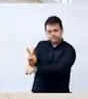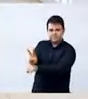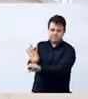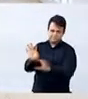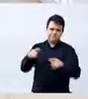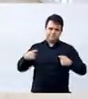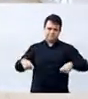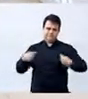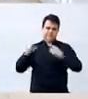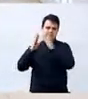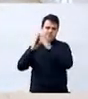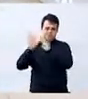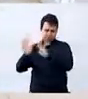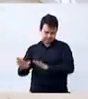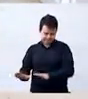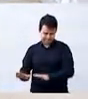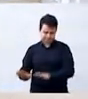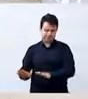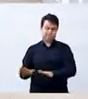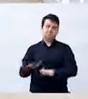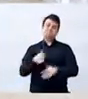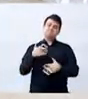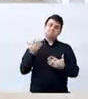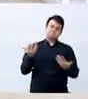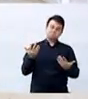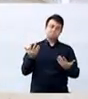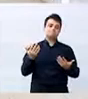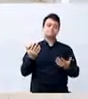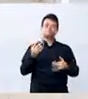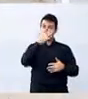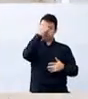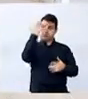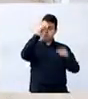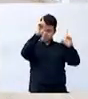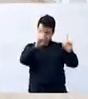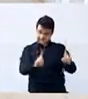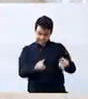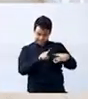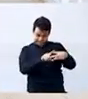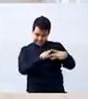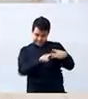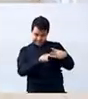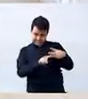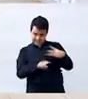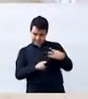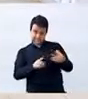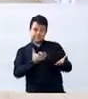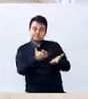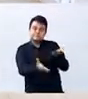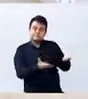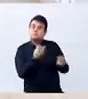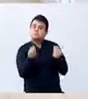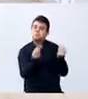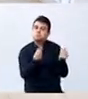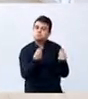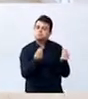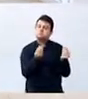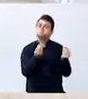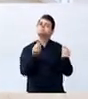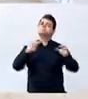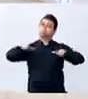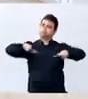pessoa. Então, para você tratar esses 3 aspectos, é importante um trabalho